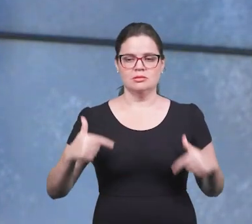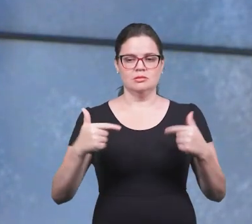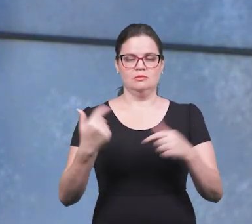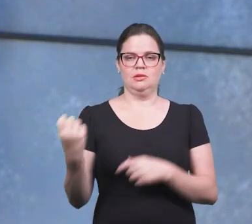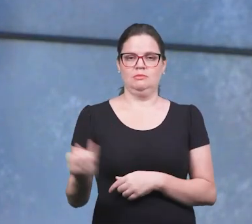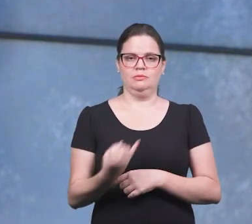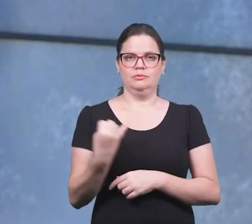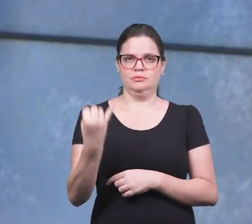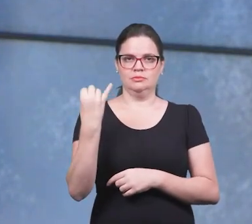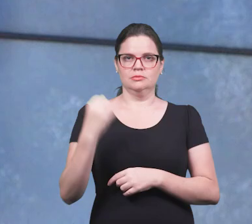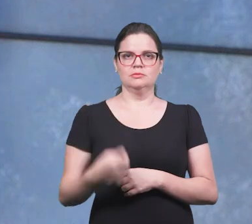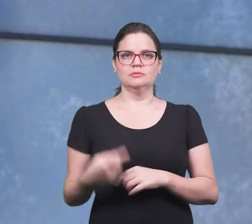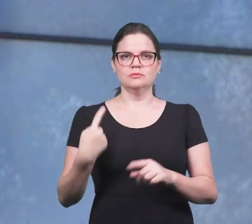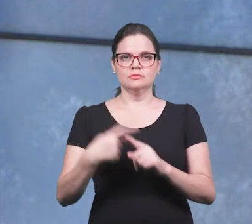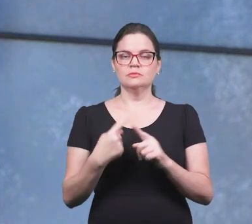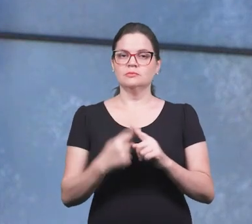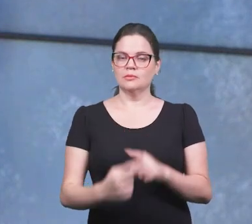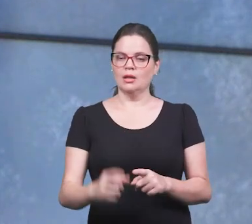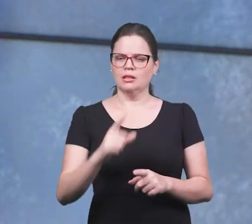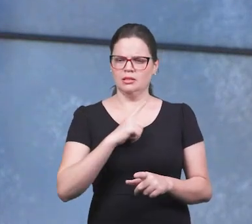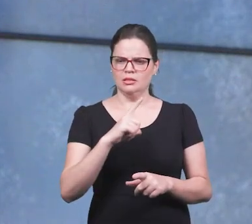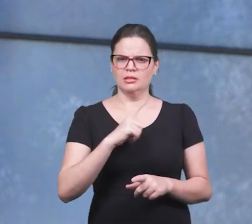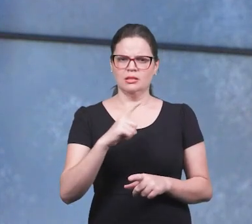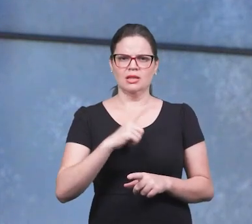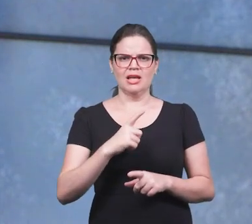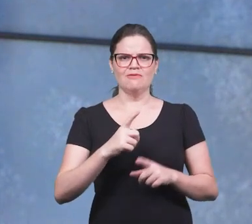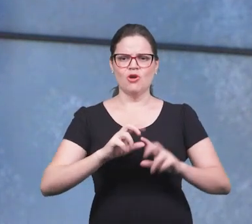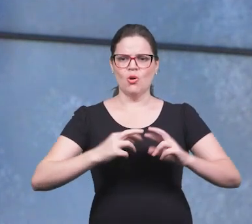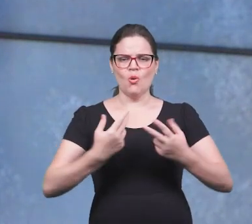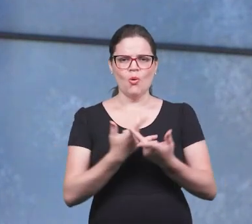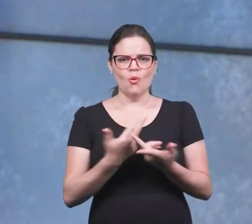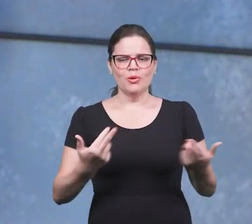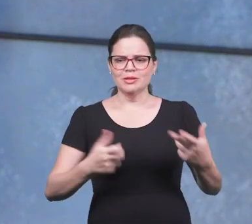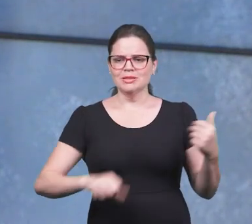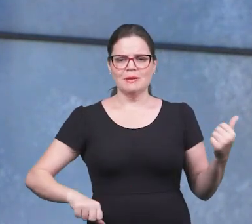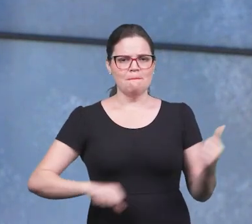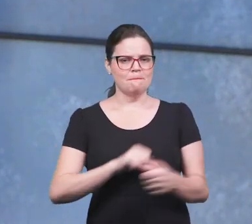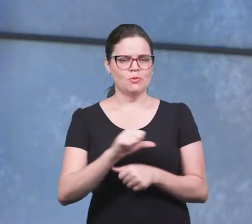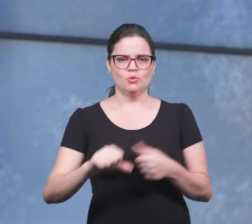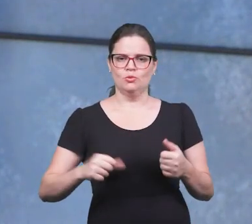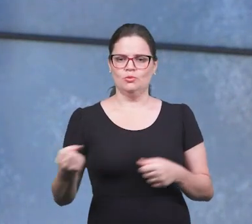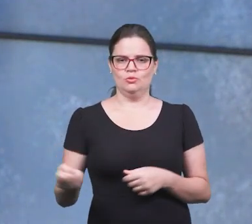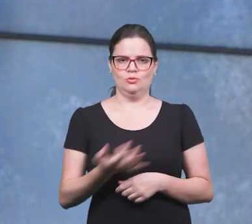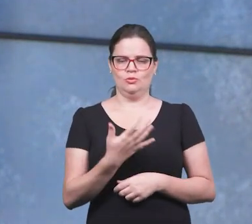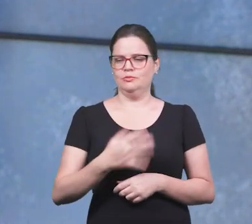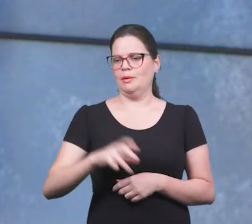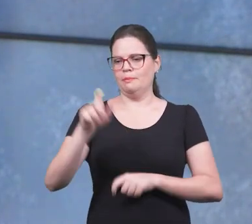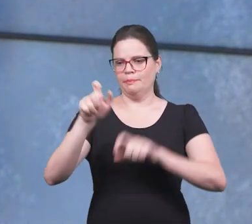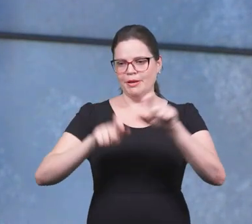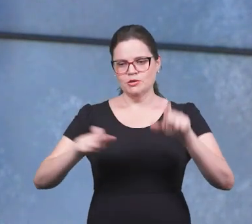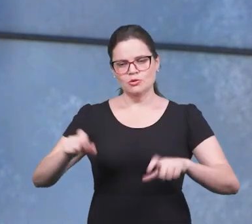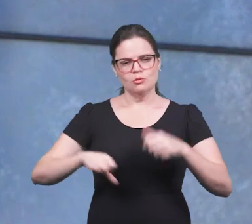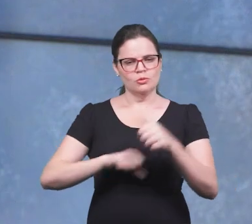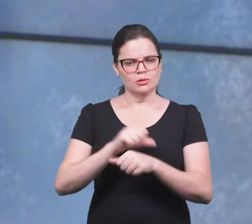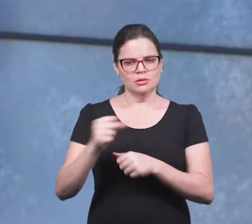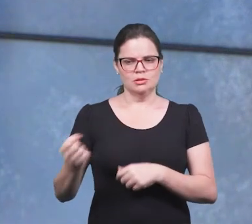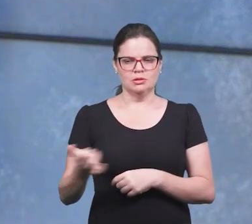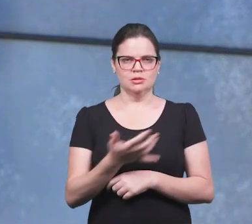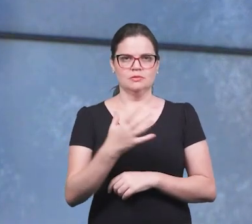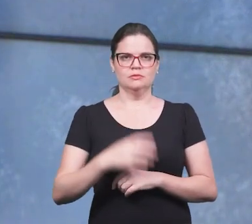que trouxe grandes transformações na vida das pessoas, né? E de